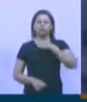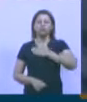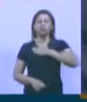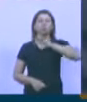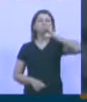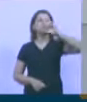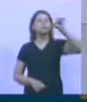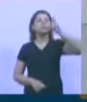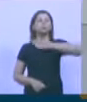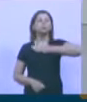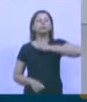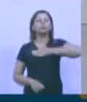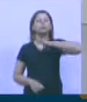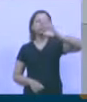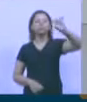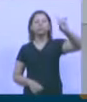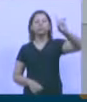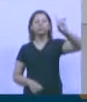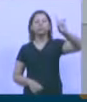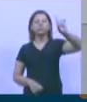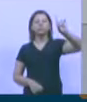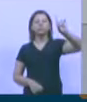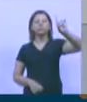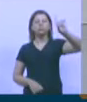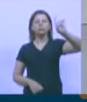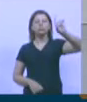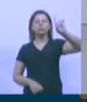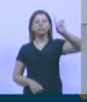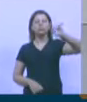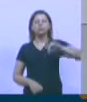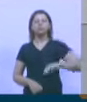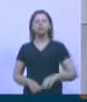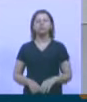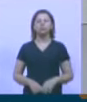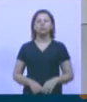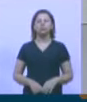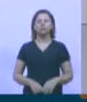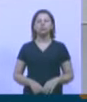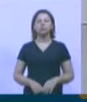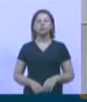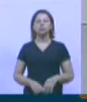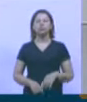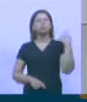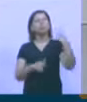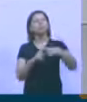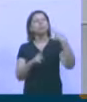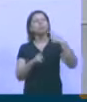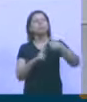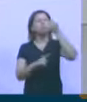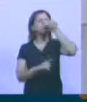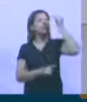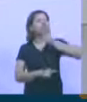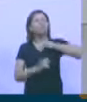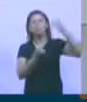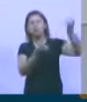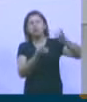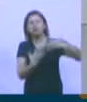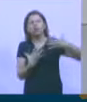God. Meu Deus, why have even you rejected and abandoned me? Por